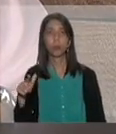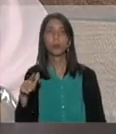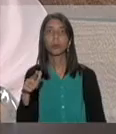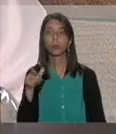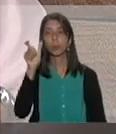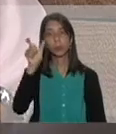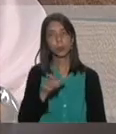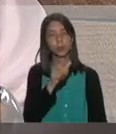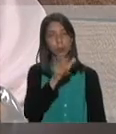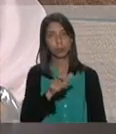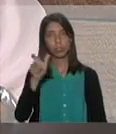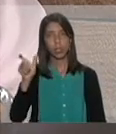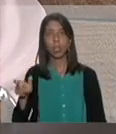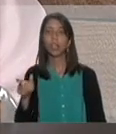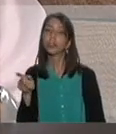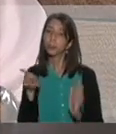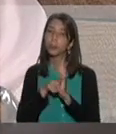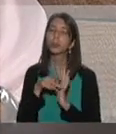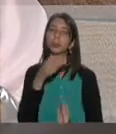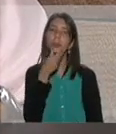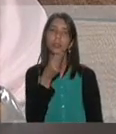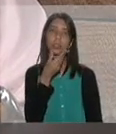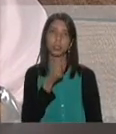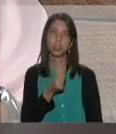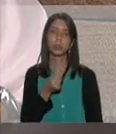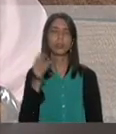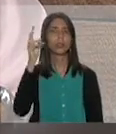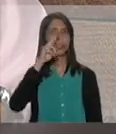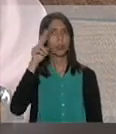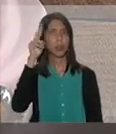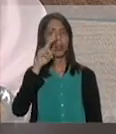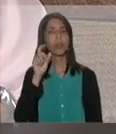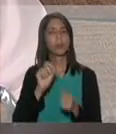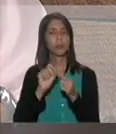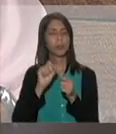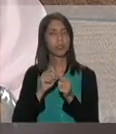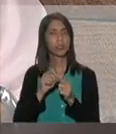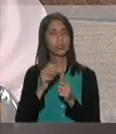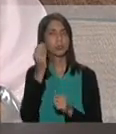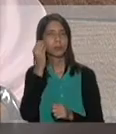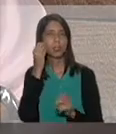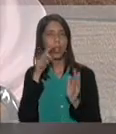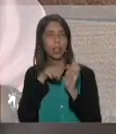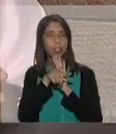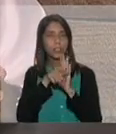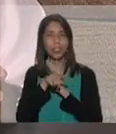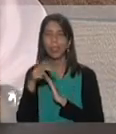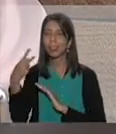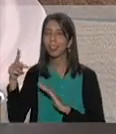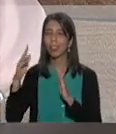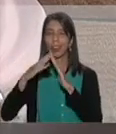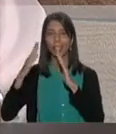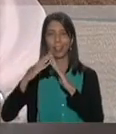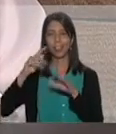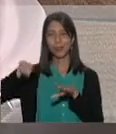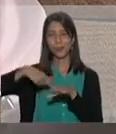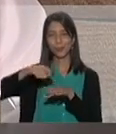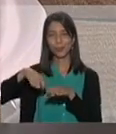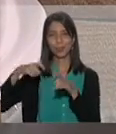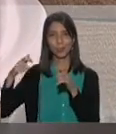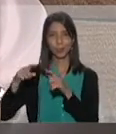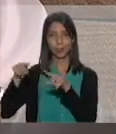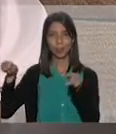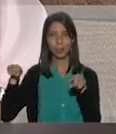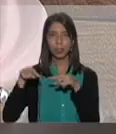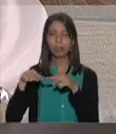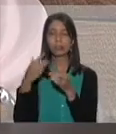havia outras personagens para meninos. E eu me lembro que eu fiz o teste, ele me deixou na cozinha da casa dele,